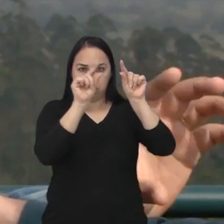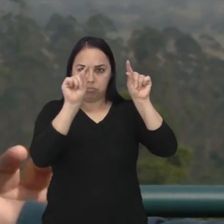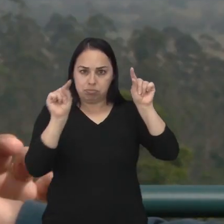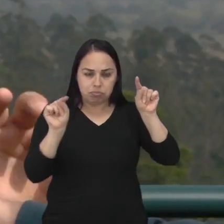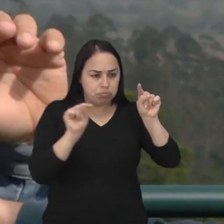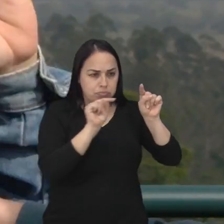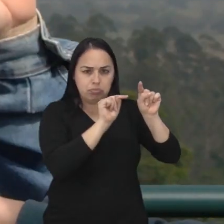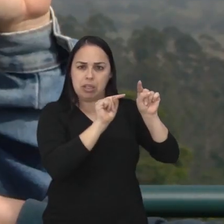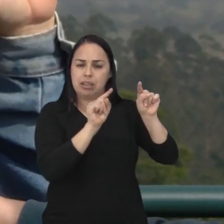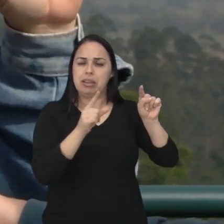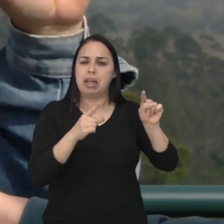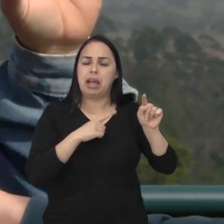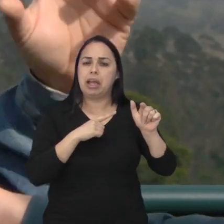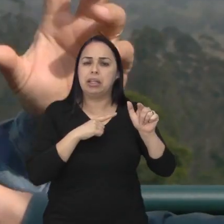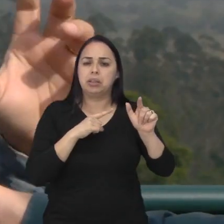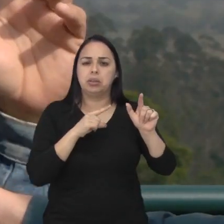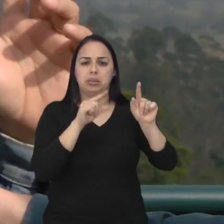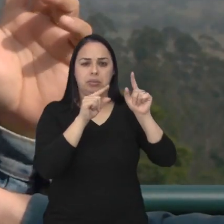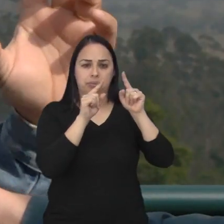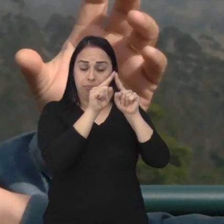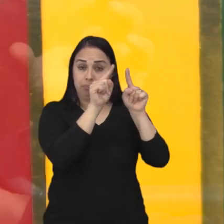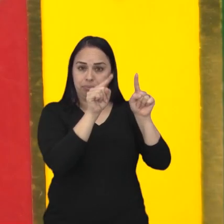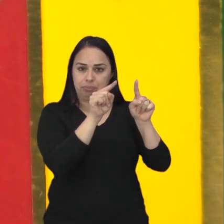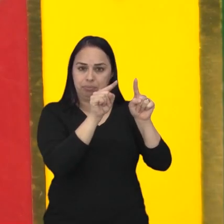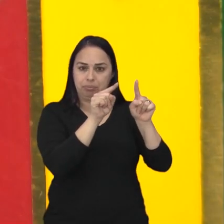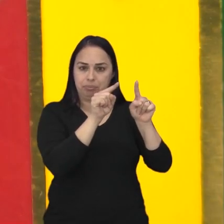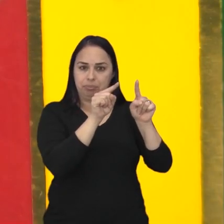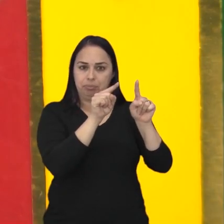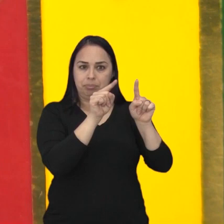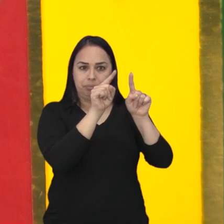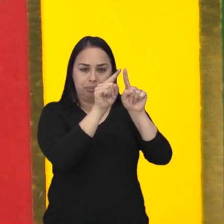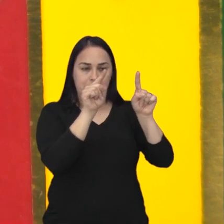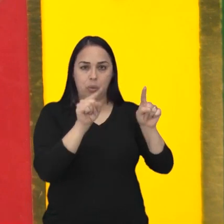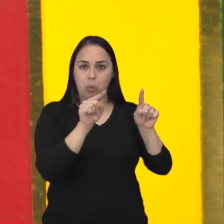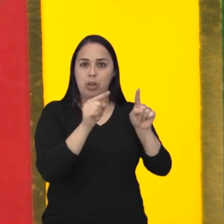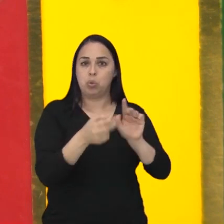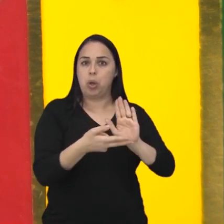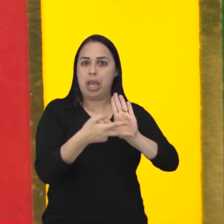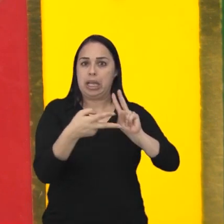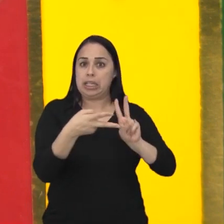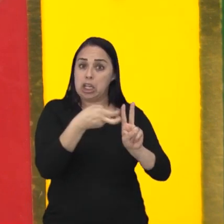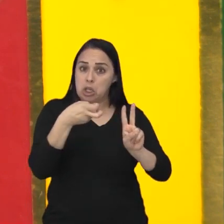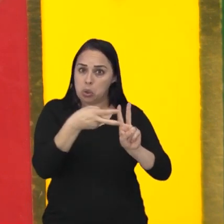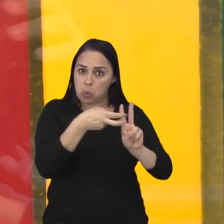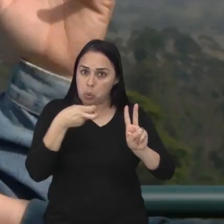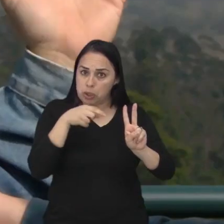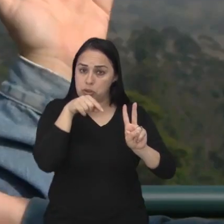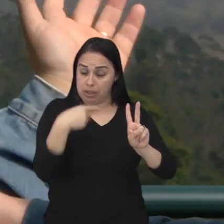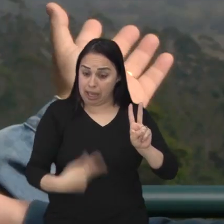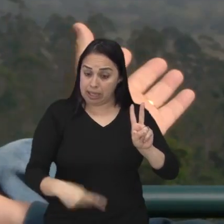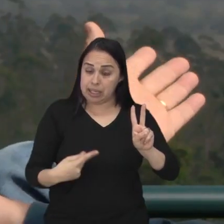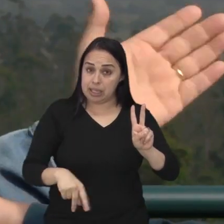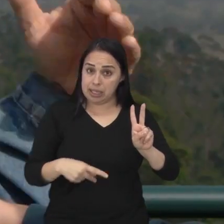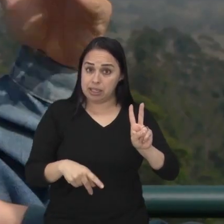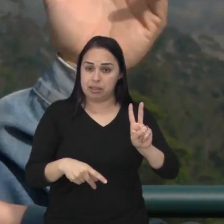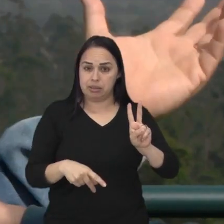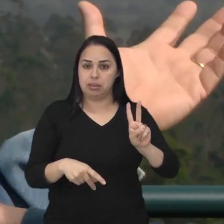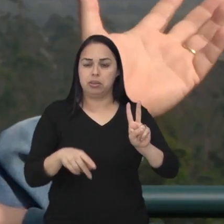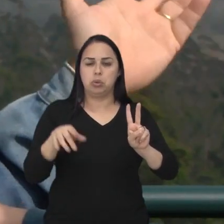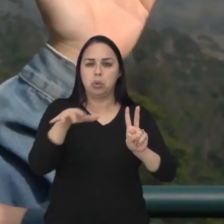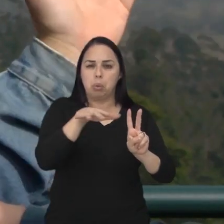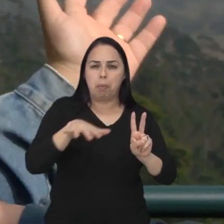4 quadrantes. No primeiro quadrante você tem a figura de cabeças de 4 índios guaianazes, que é do